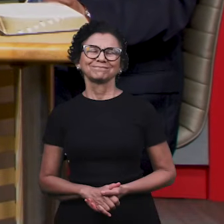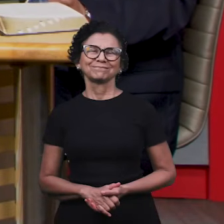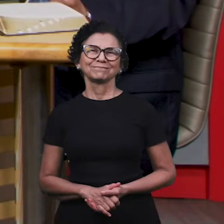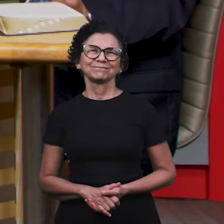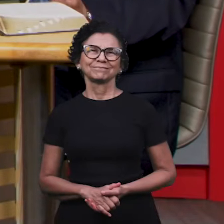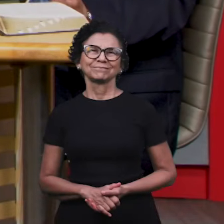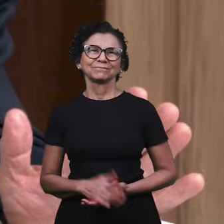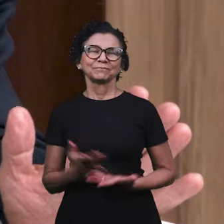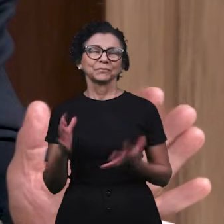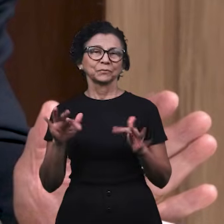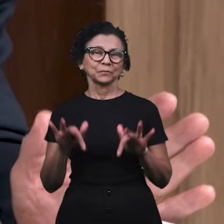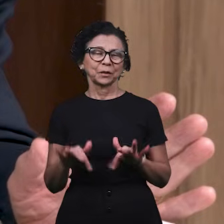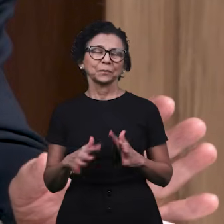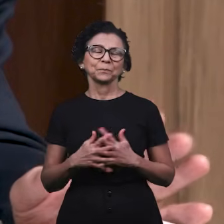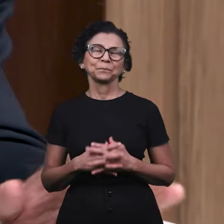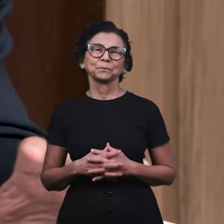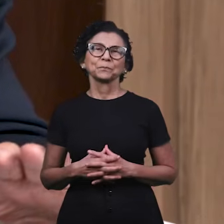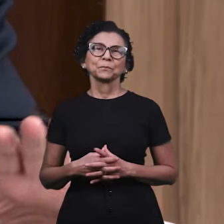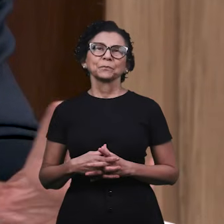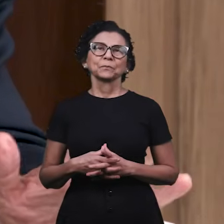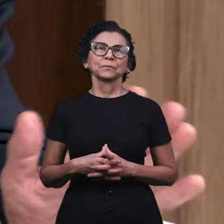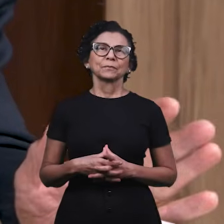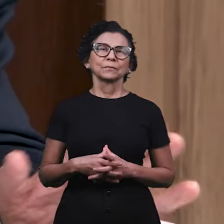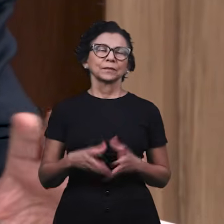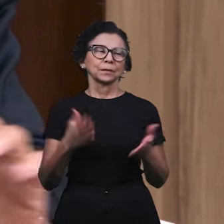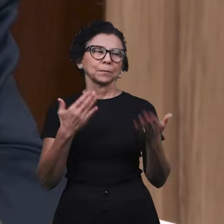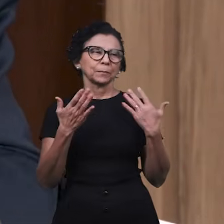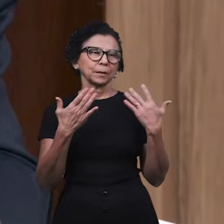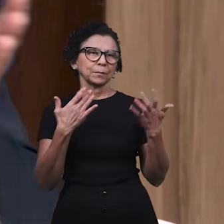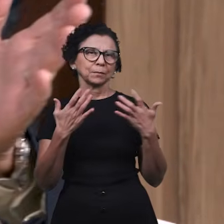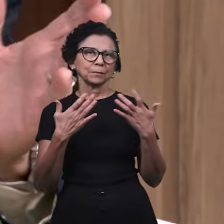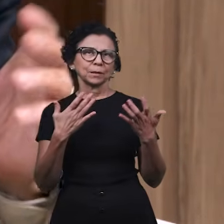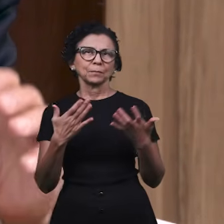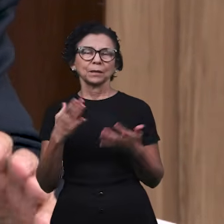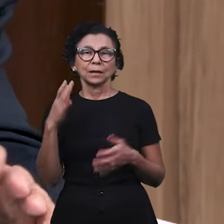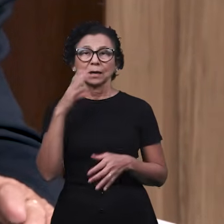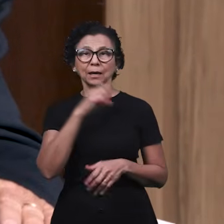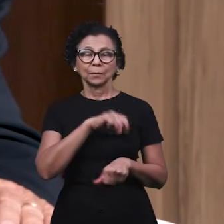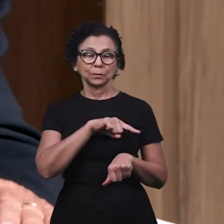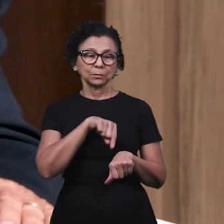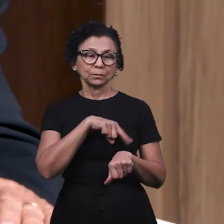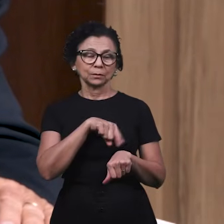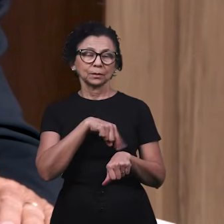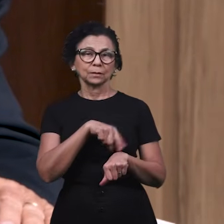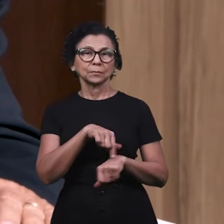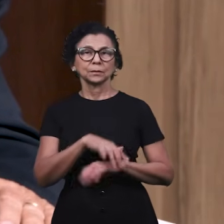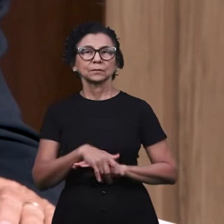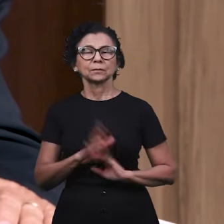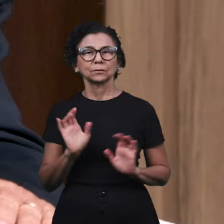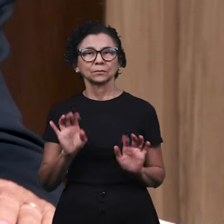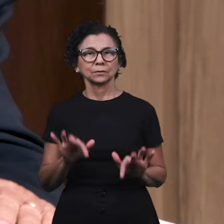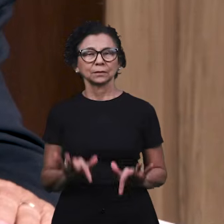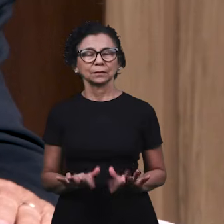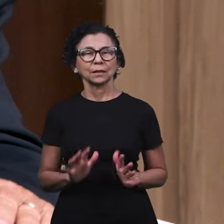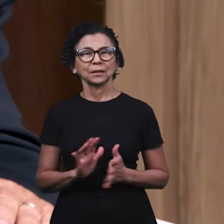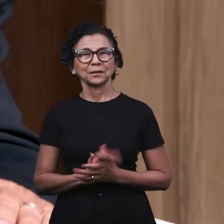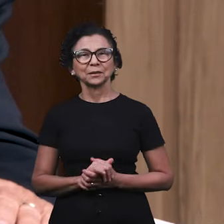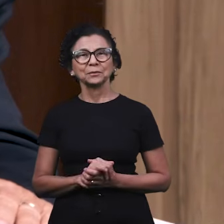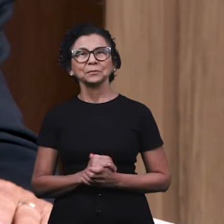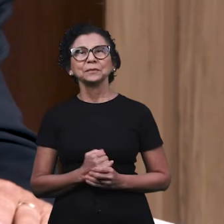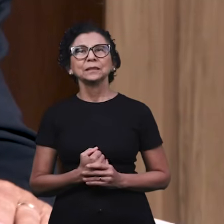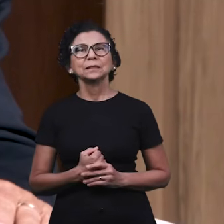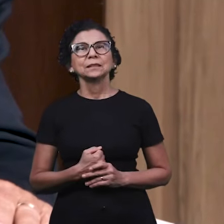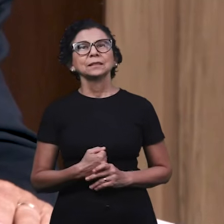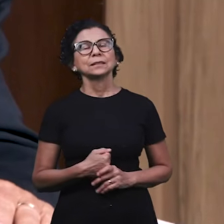né? Mas como nós estamos chegando já ao final, nós conversando e o tempo passa muito rápido, nós então estamos chegando aqui ao final de mais essa